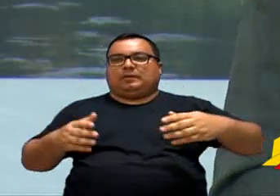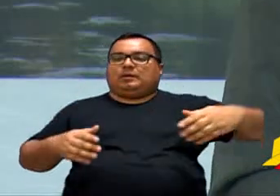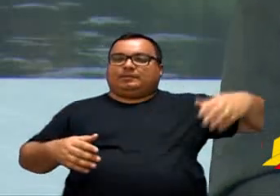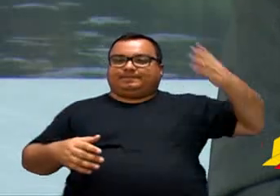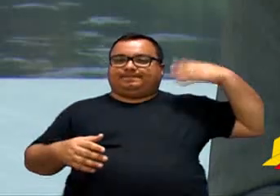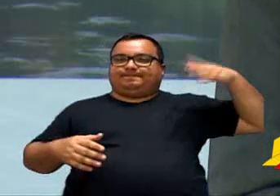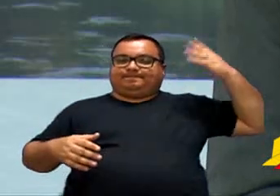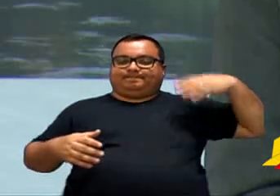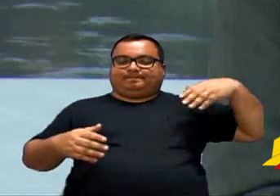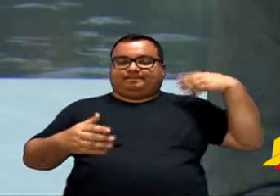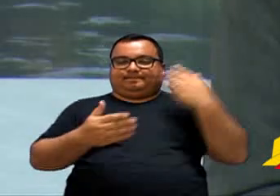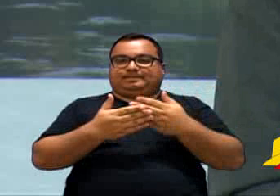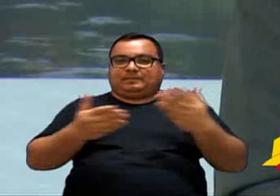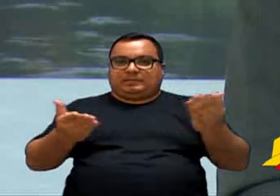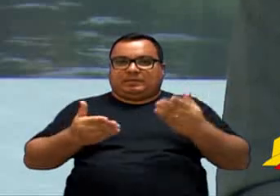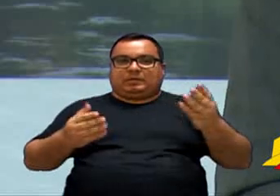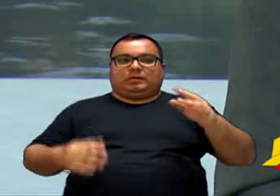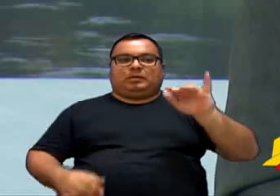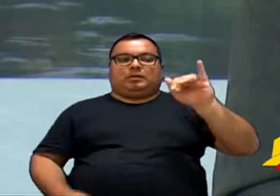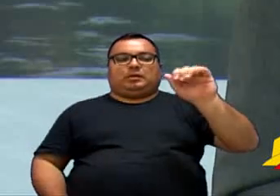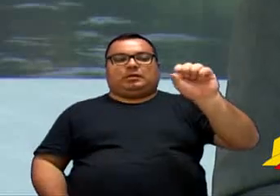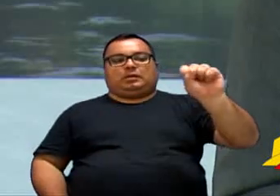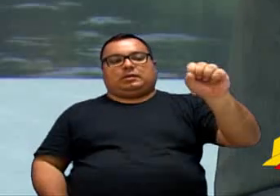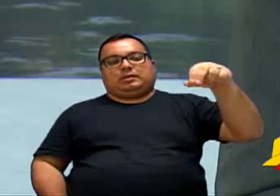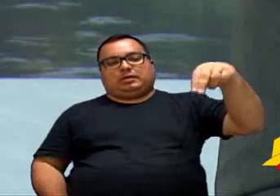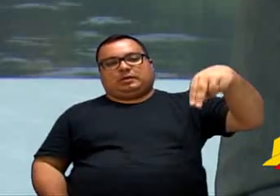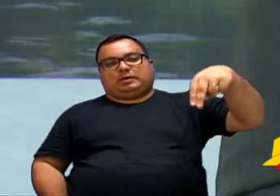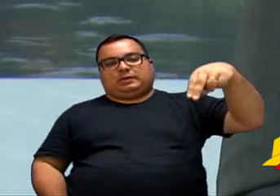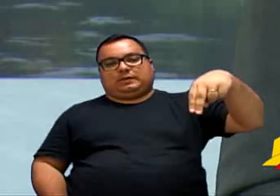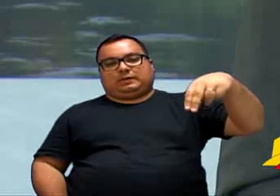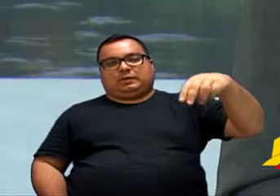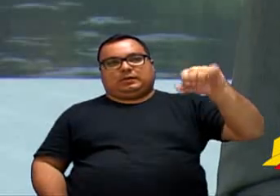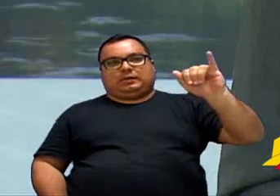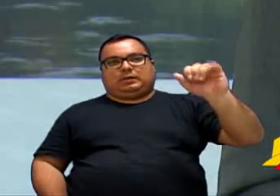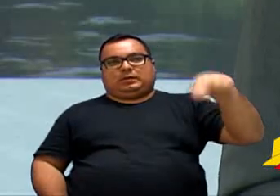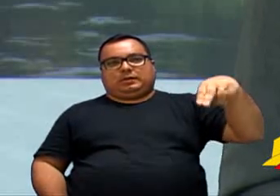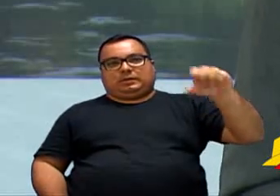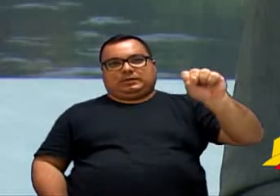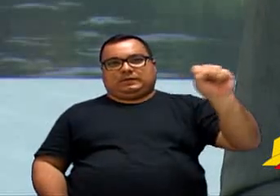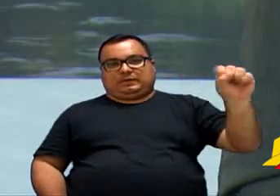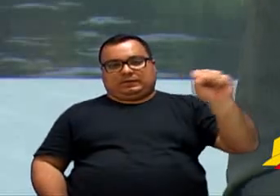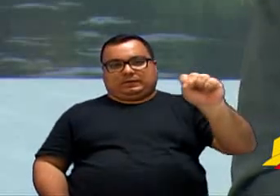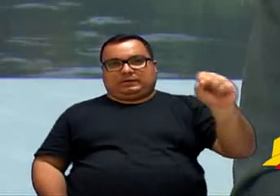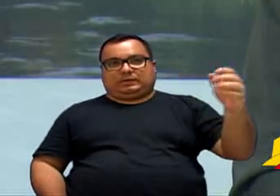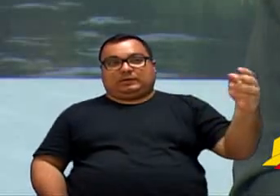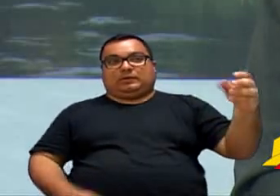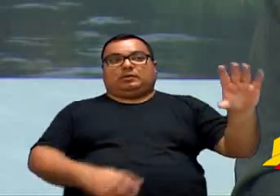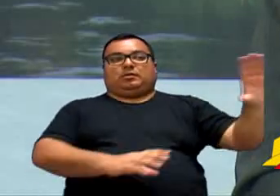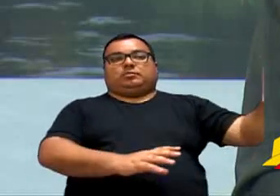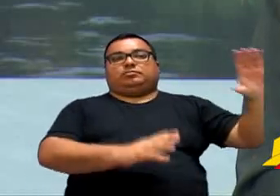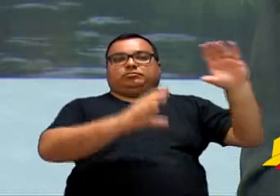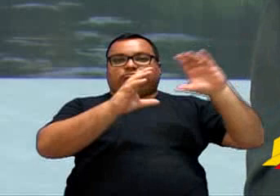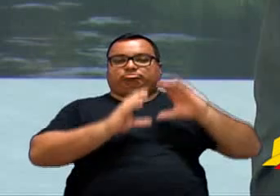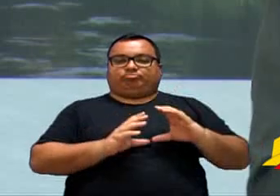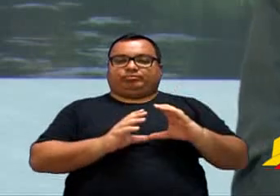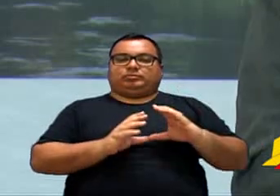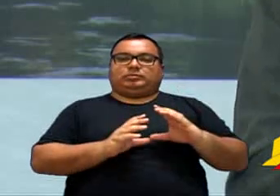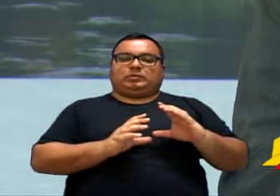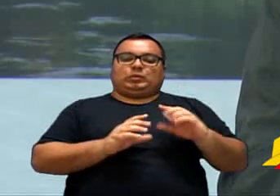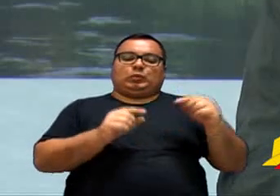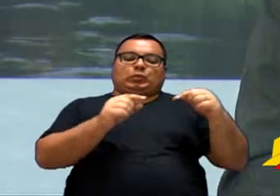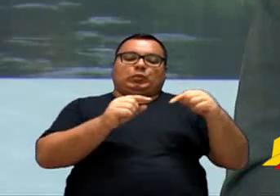um recurso do INSS previdenciário que é referente